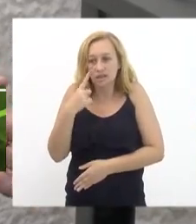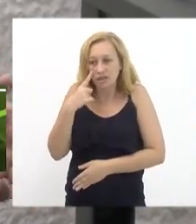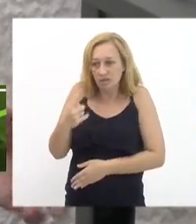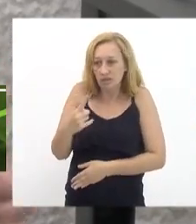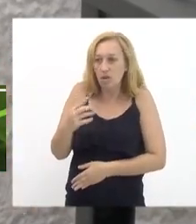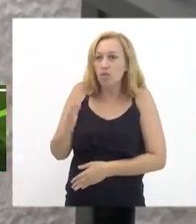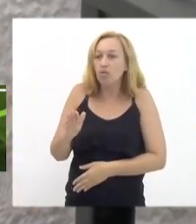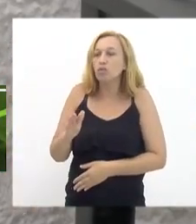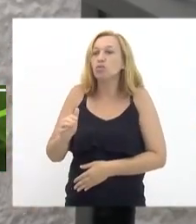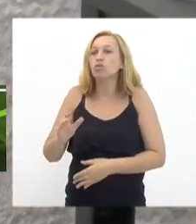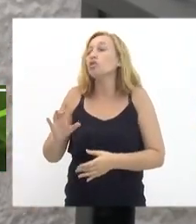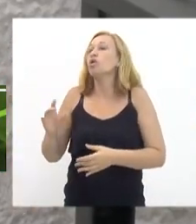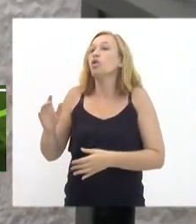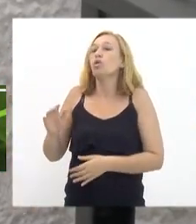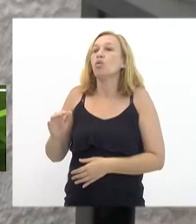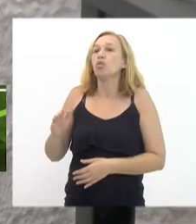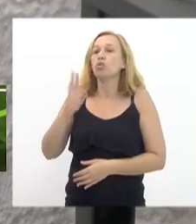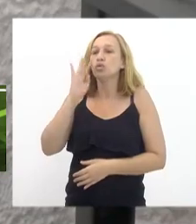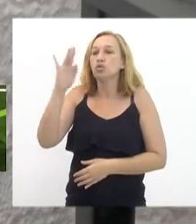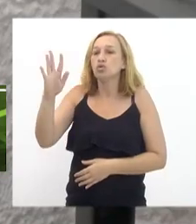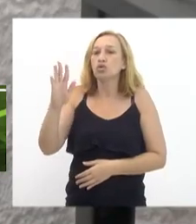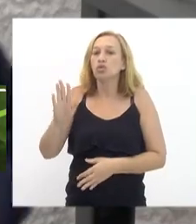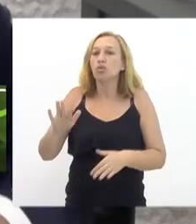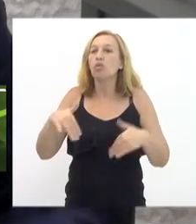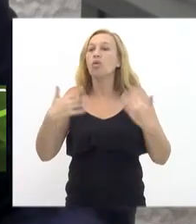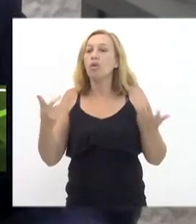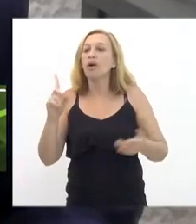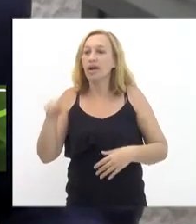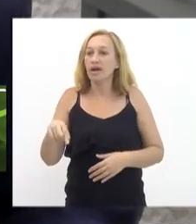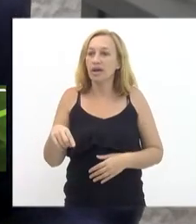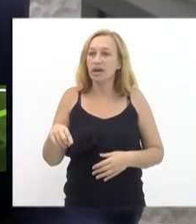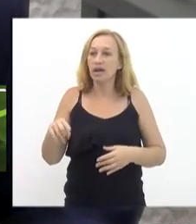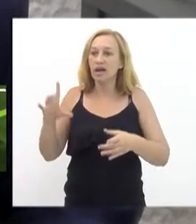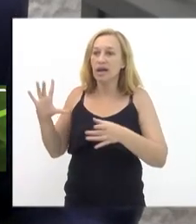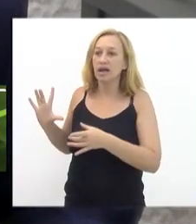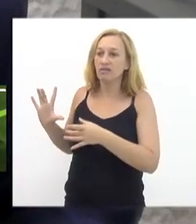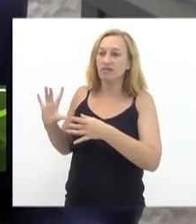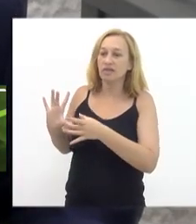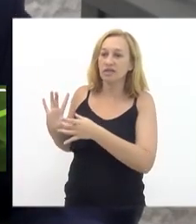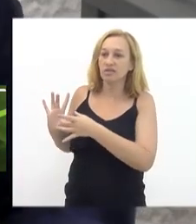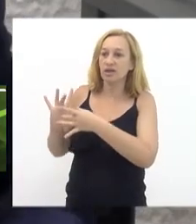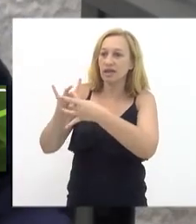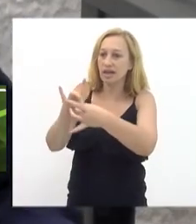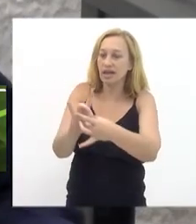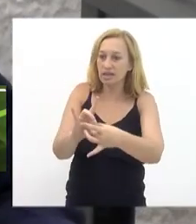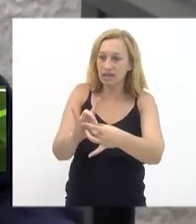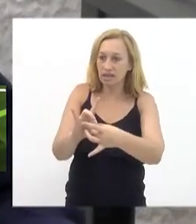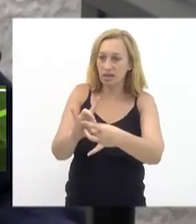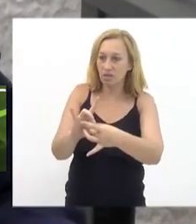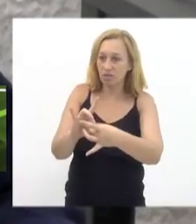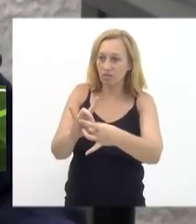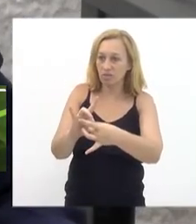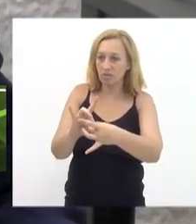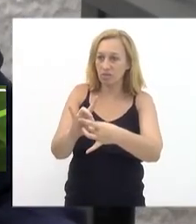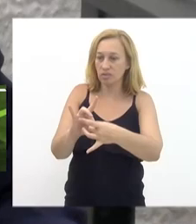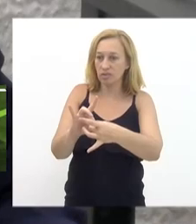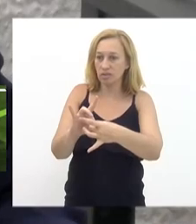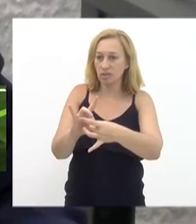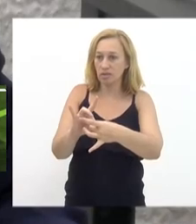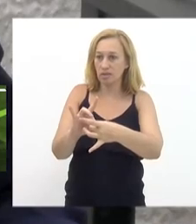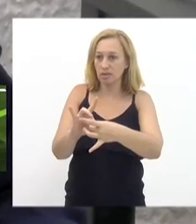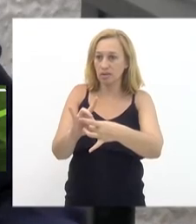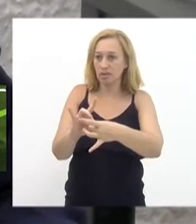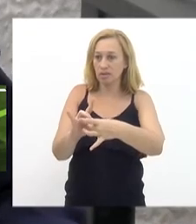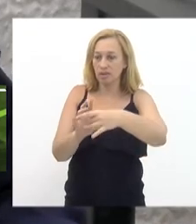o grande sonho Ligar Portela até um Distrito Cabo sim a Itaocara Ah e não se a ponte estiverem a passarela